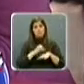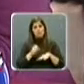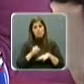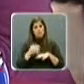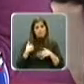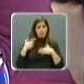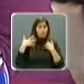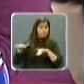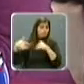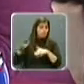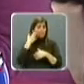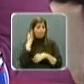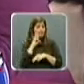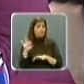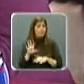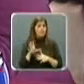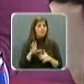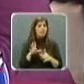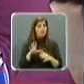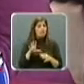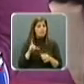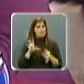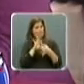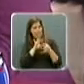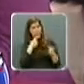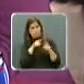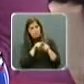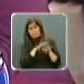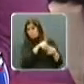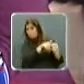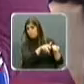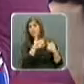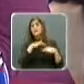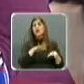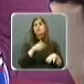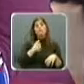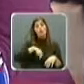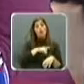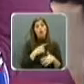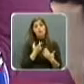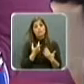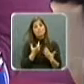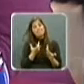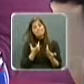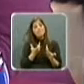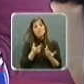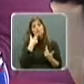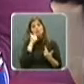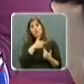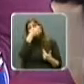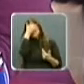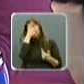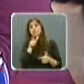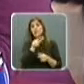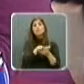distância em relação a esses meios, mas nós não nos podemos aliar do contexto onde estamos e, portanto, parece-me